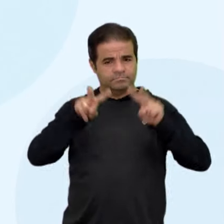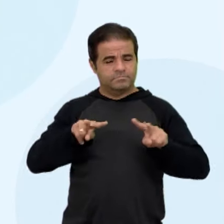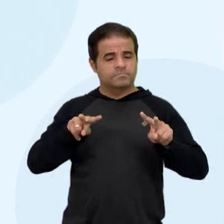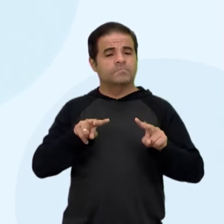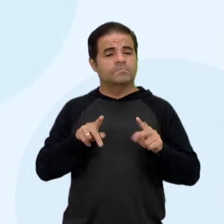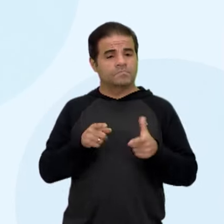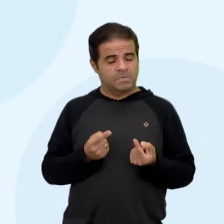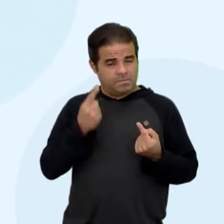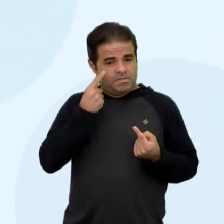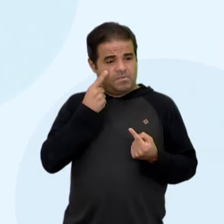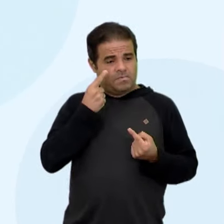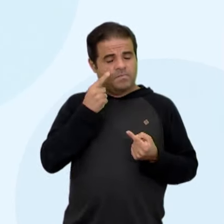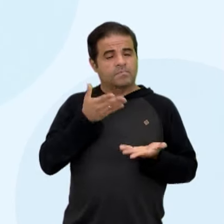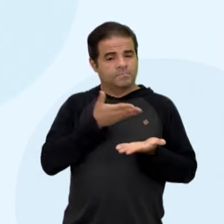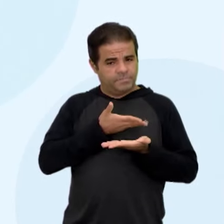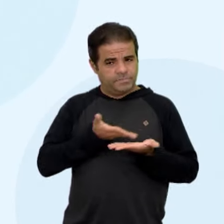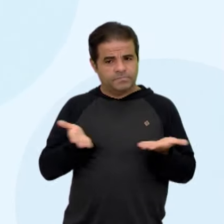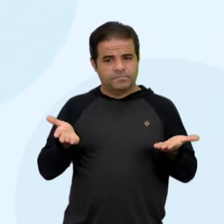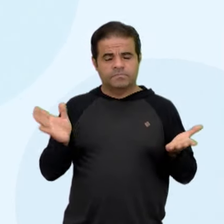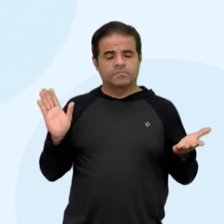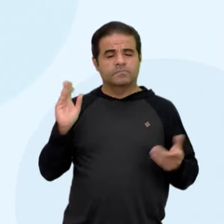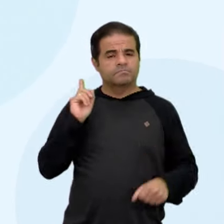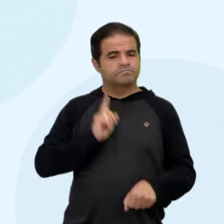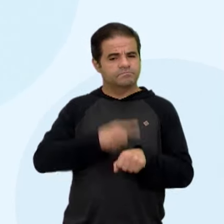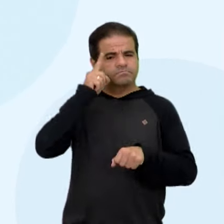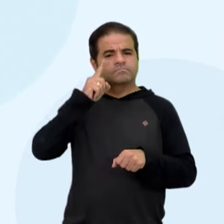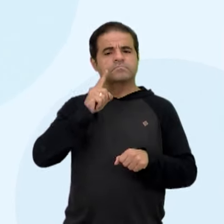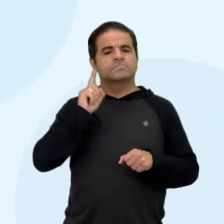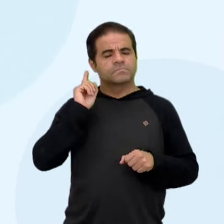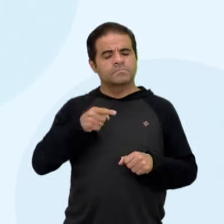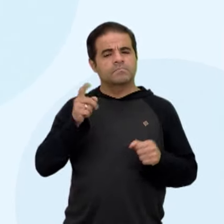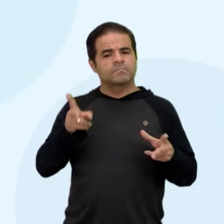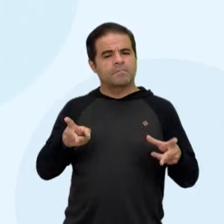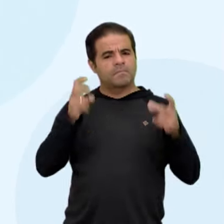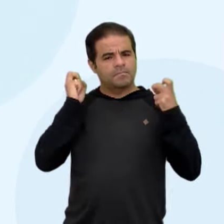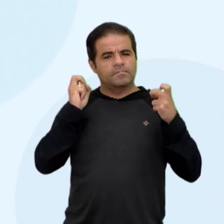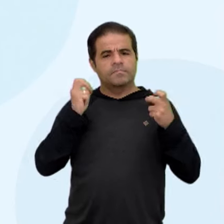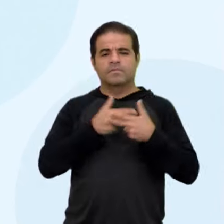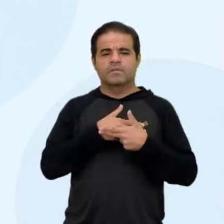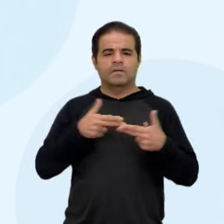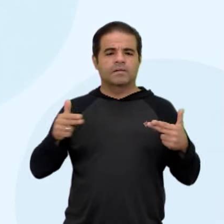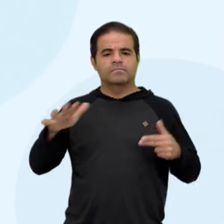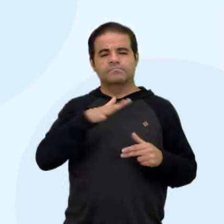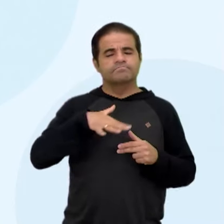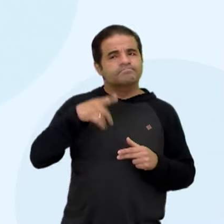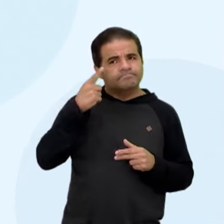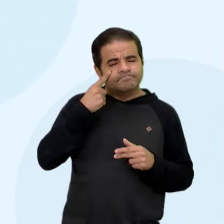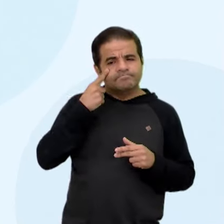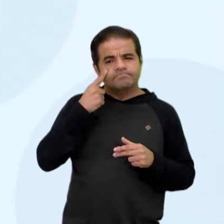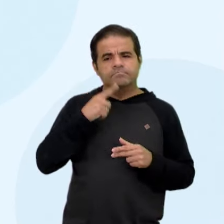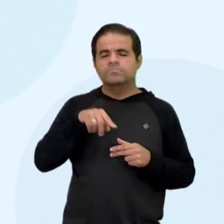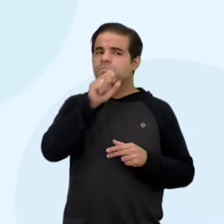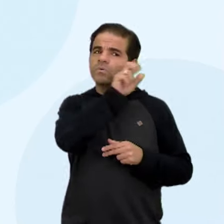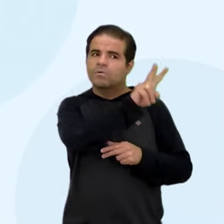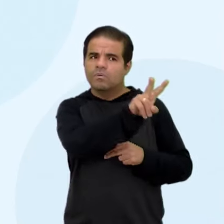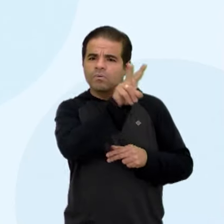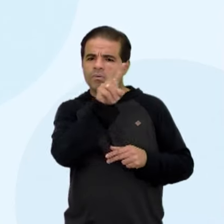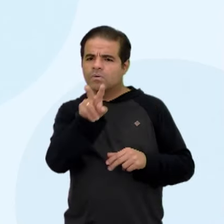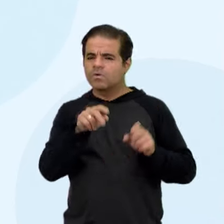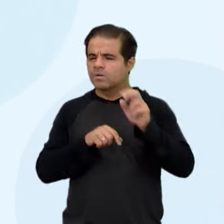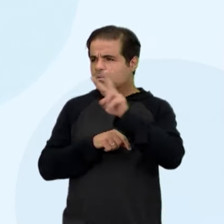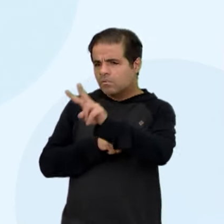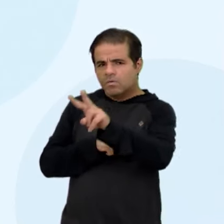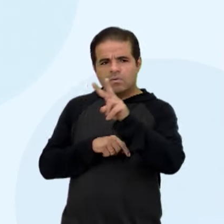está vendo, e com o imediatamente percebido, com as coisas que você percebe quando você olha o ambiente ao seu